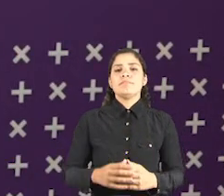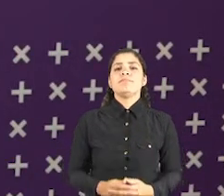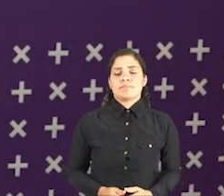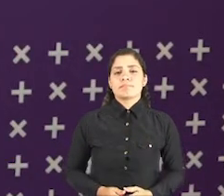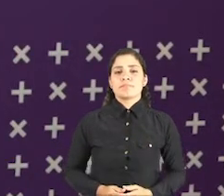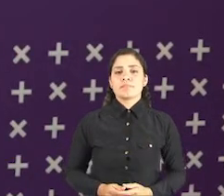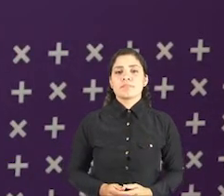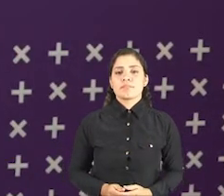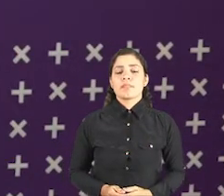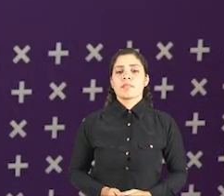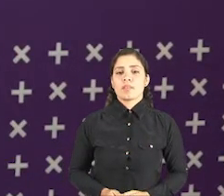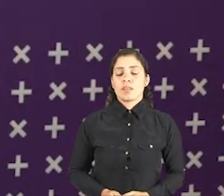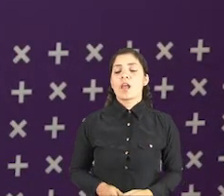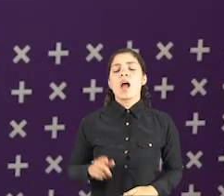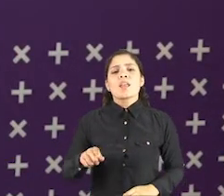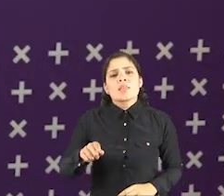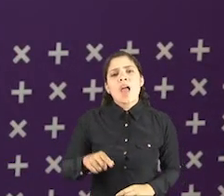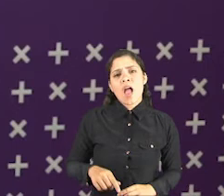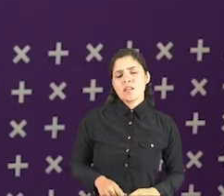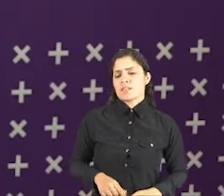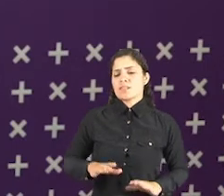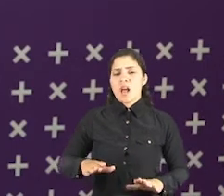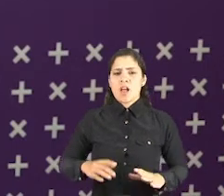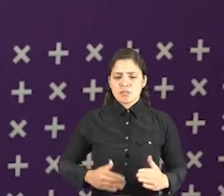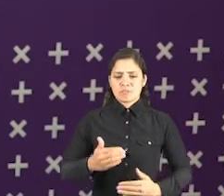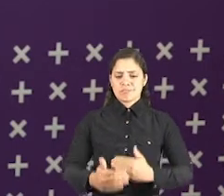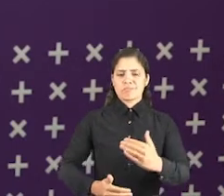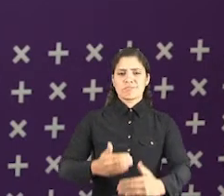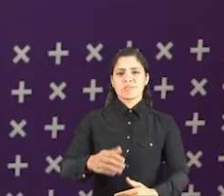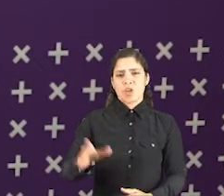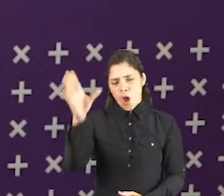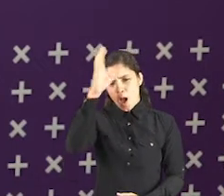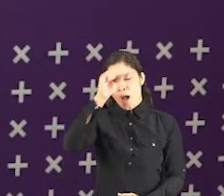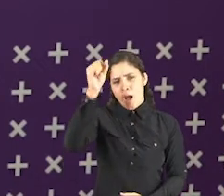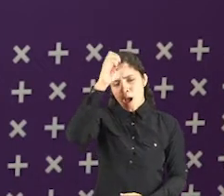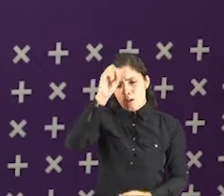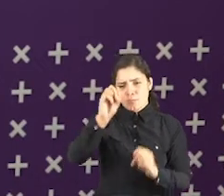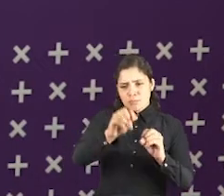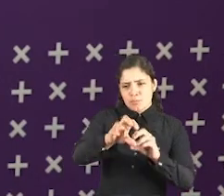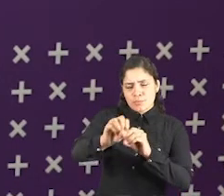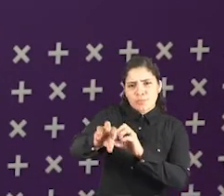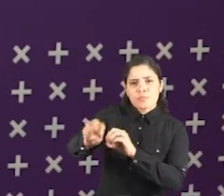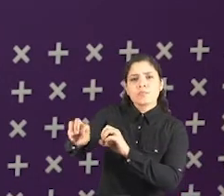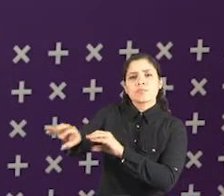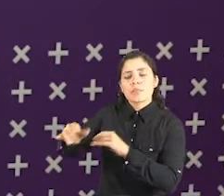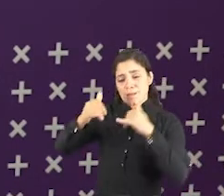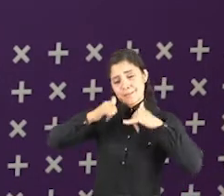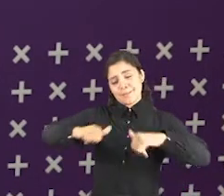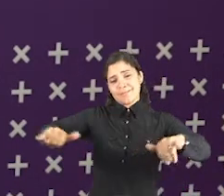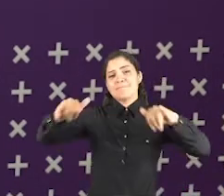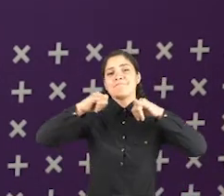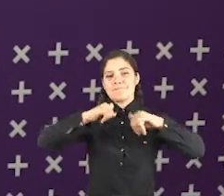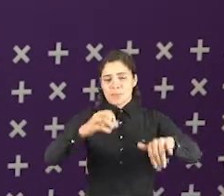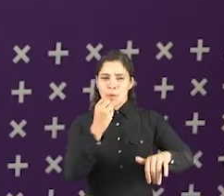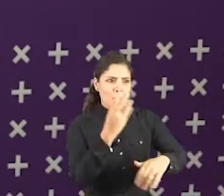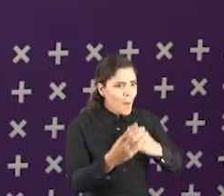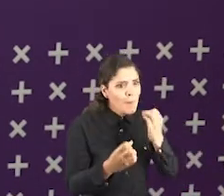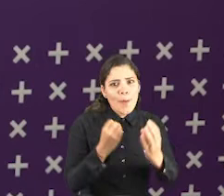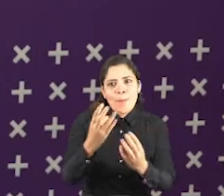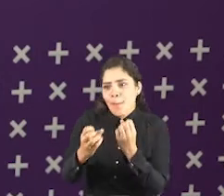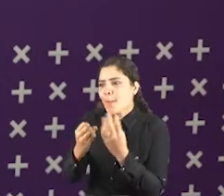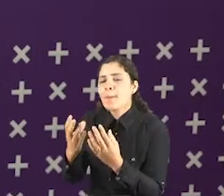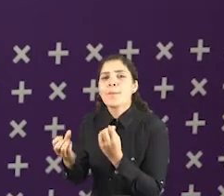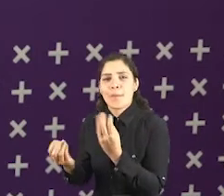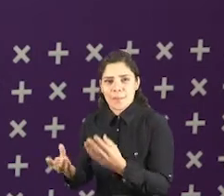e o que aconteceu a posição da noite trabalho nessa jornada de conscientização que eu te irrita chamada de